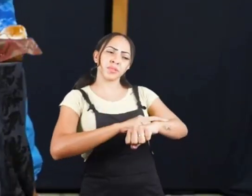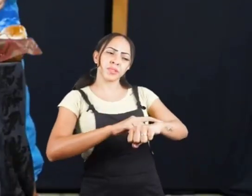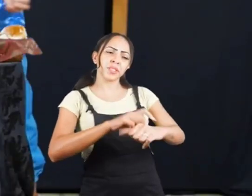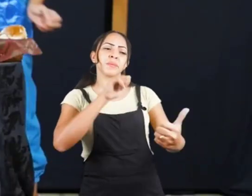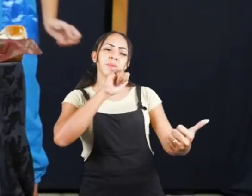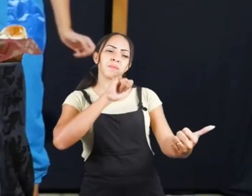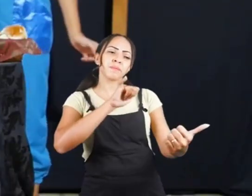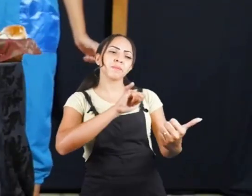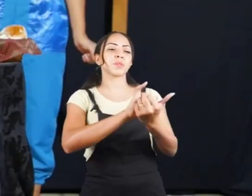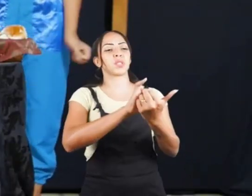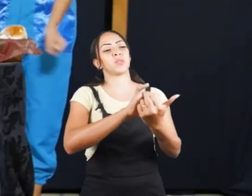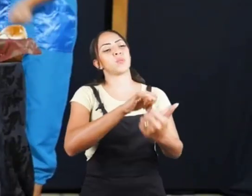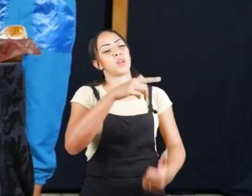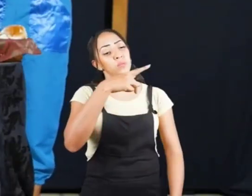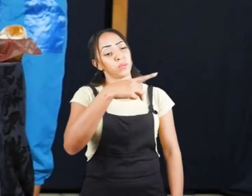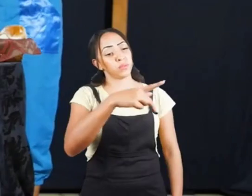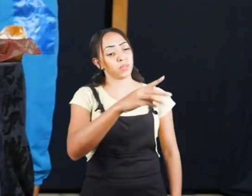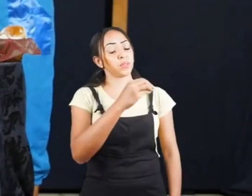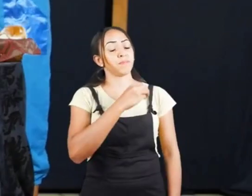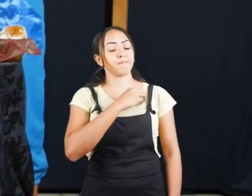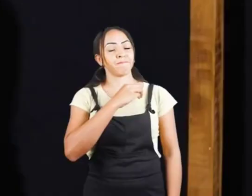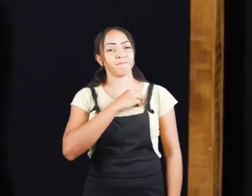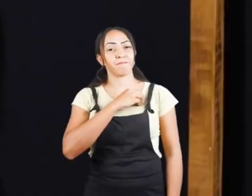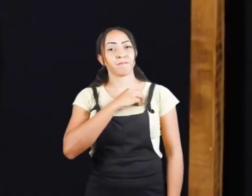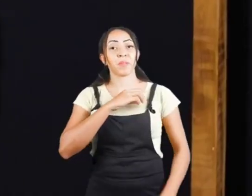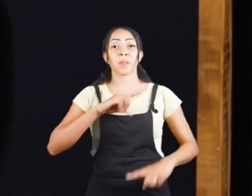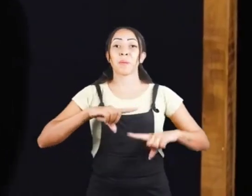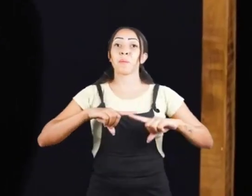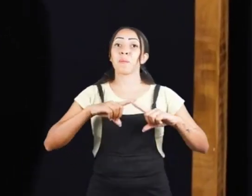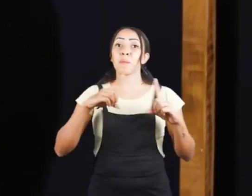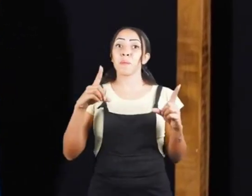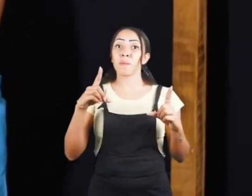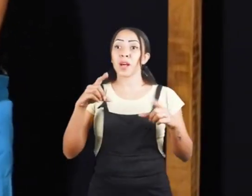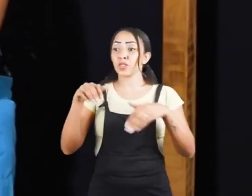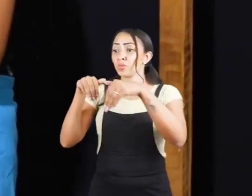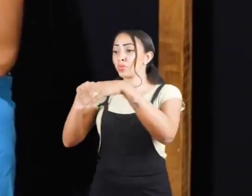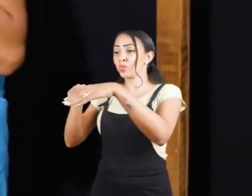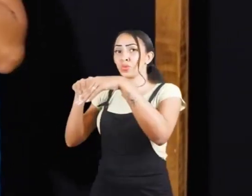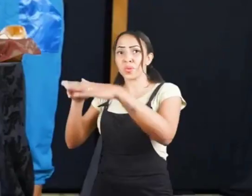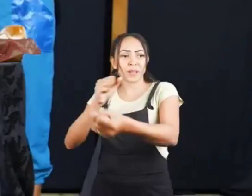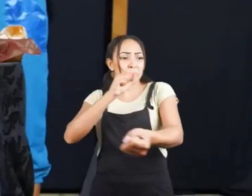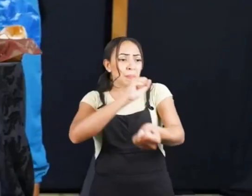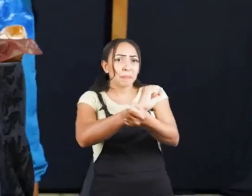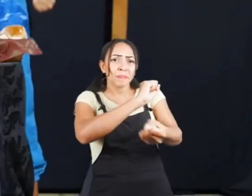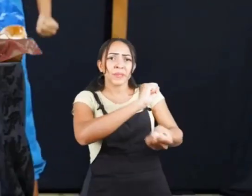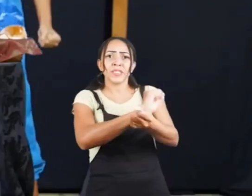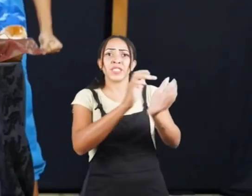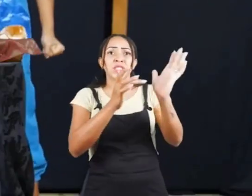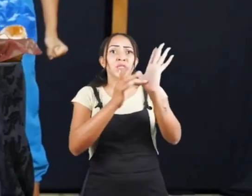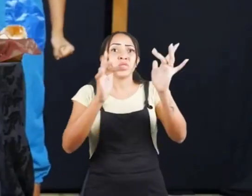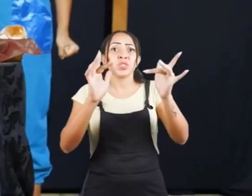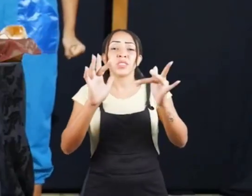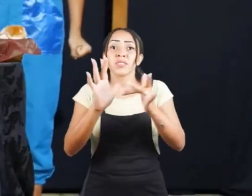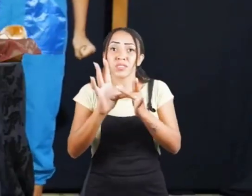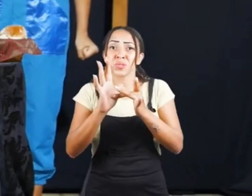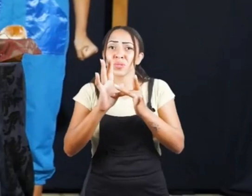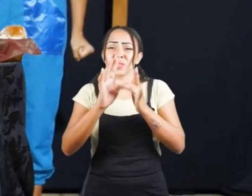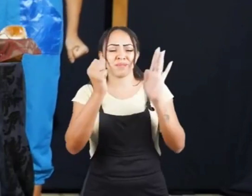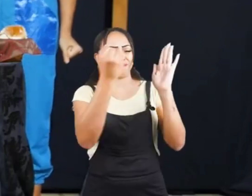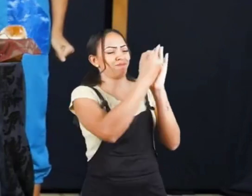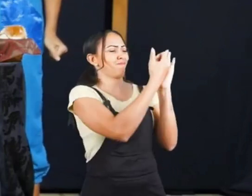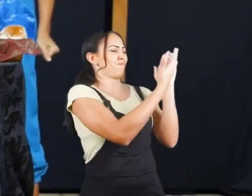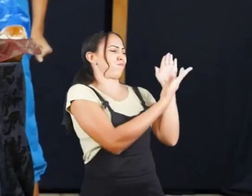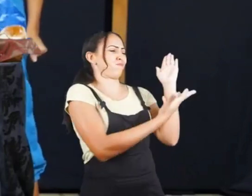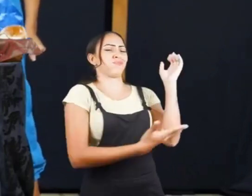ceia, prenderam Jesus e o levaram até Pilatos e decidiram crucificar Jesus. Bateram